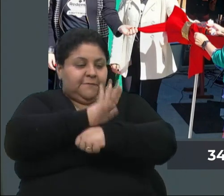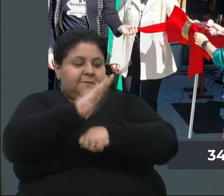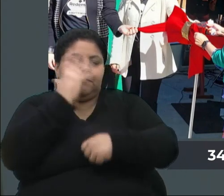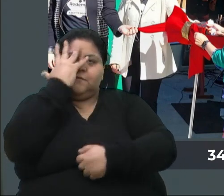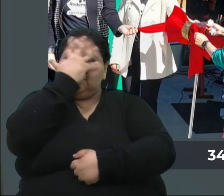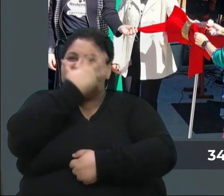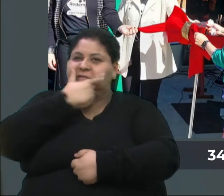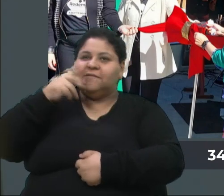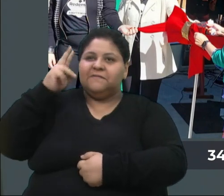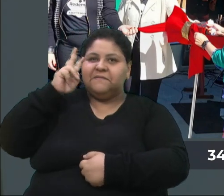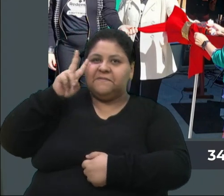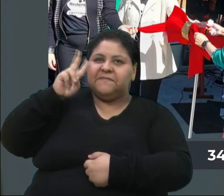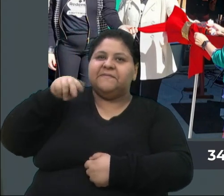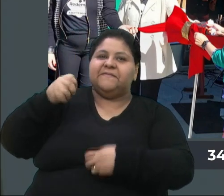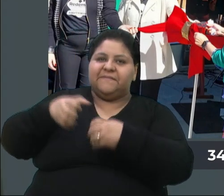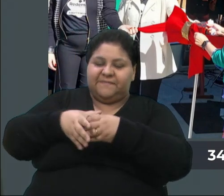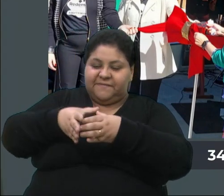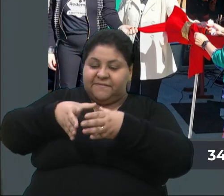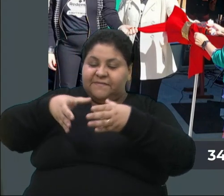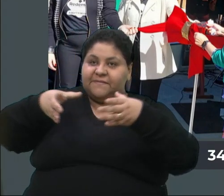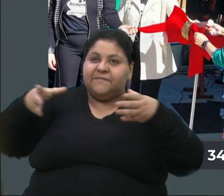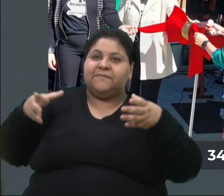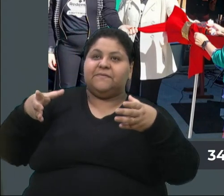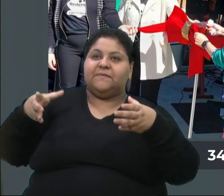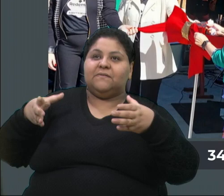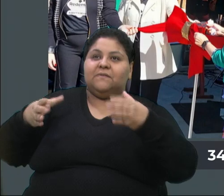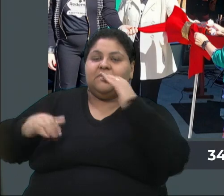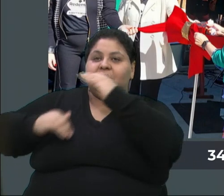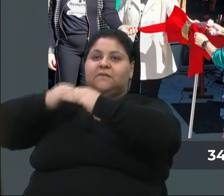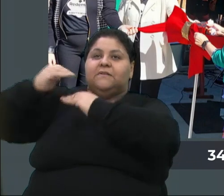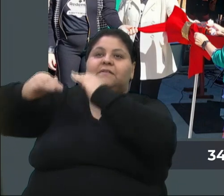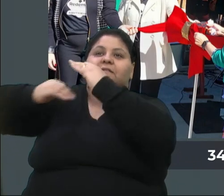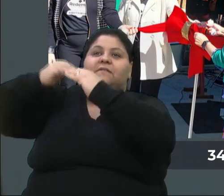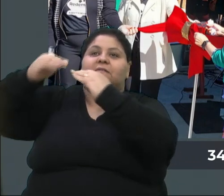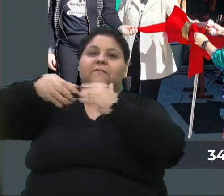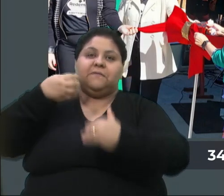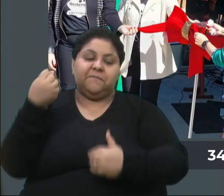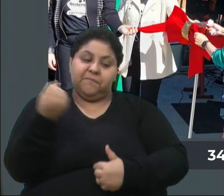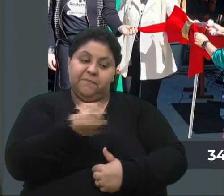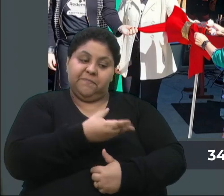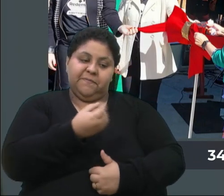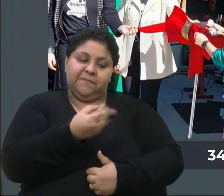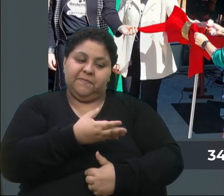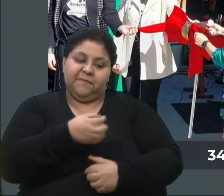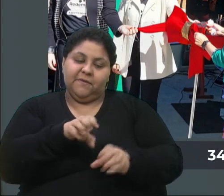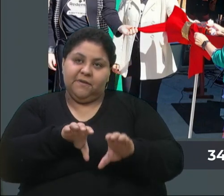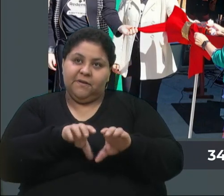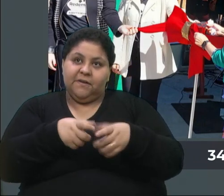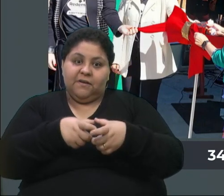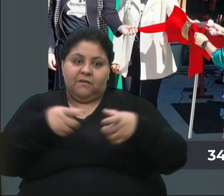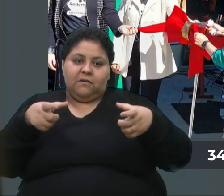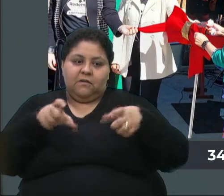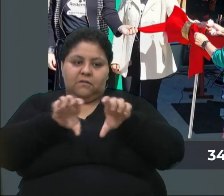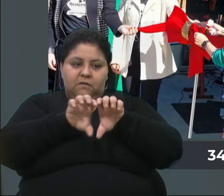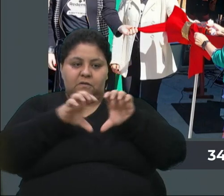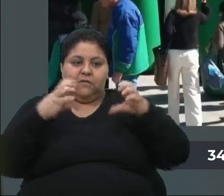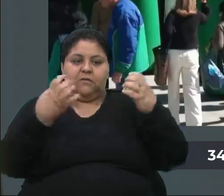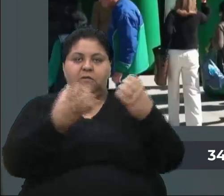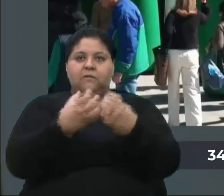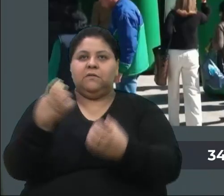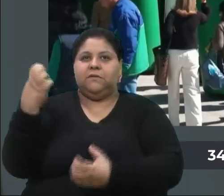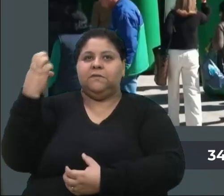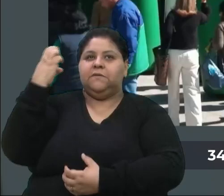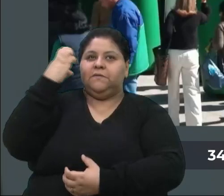que é o crescimento, a evolução, que é a inovação da grande comunidade de ANAREC. Pois a